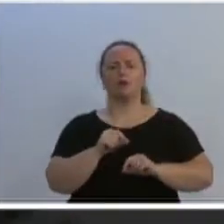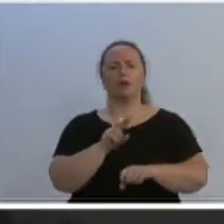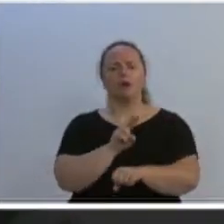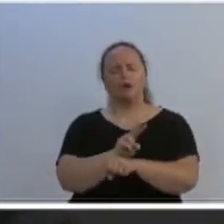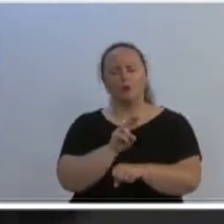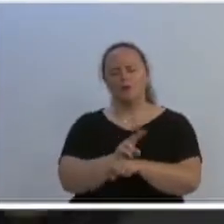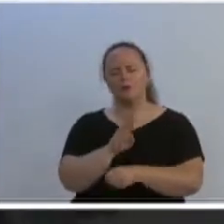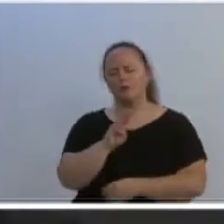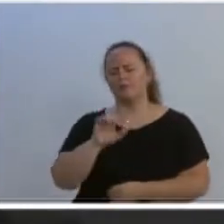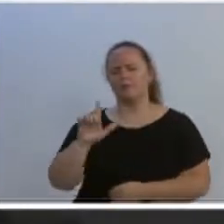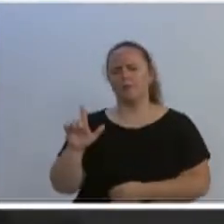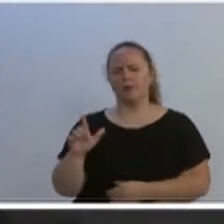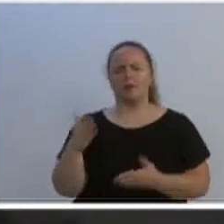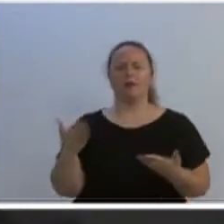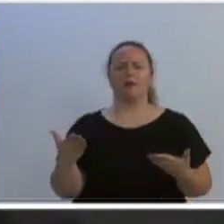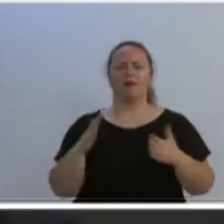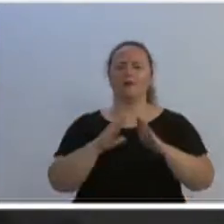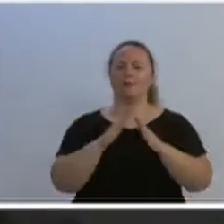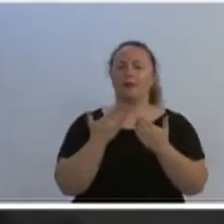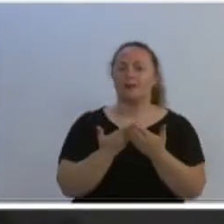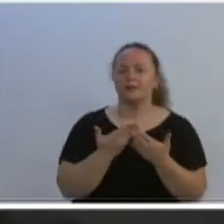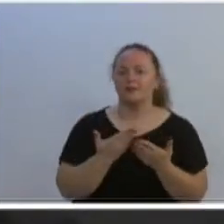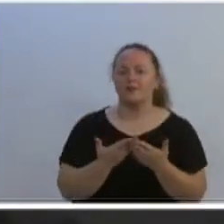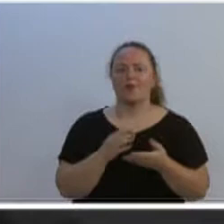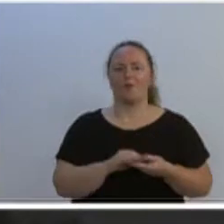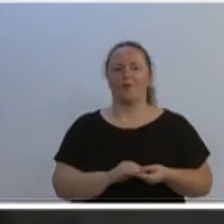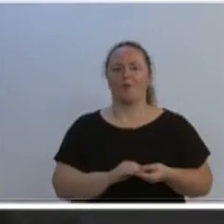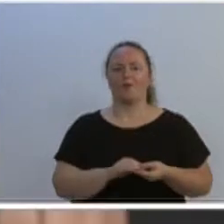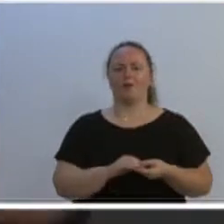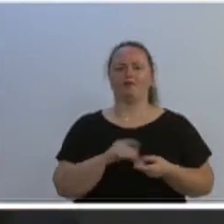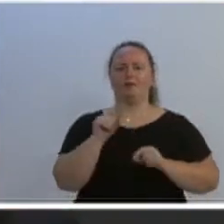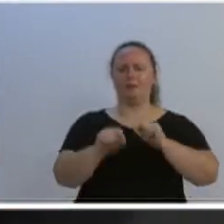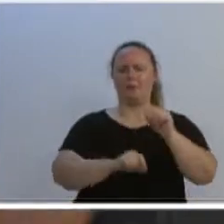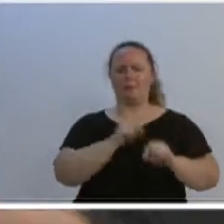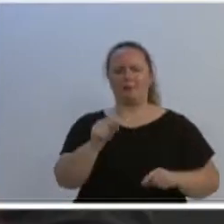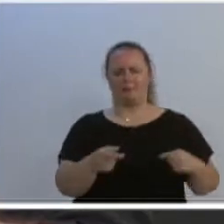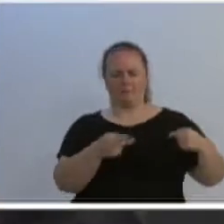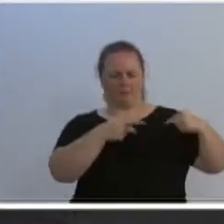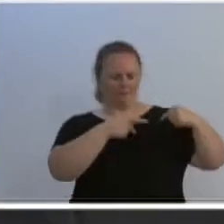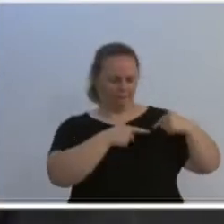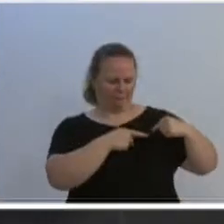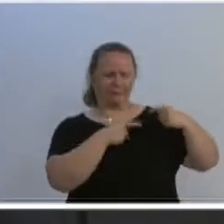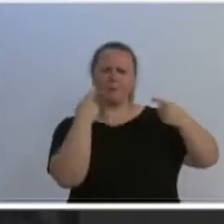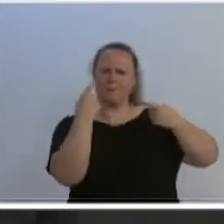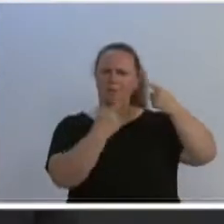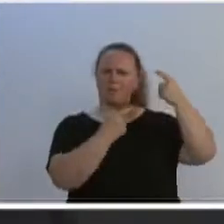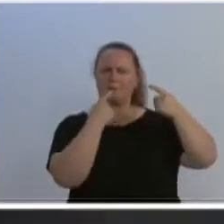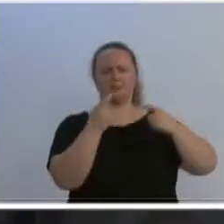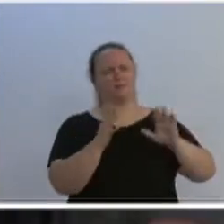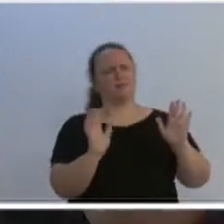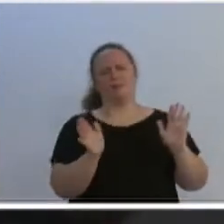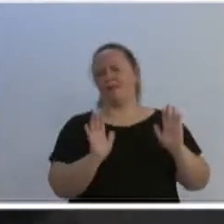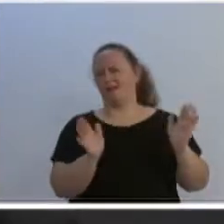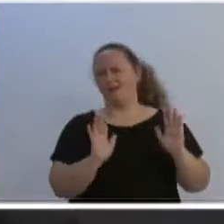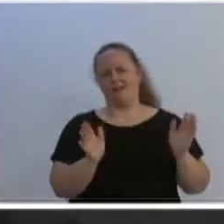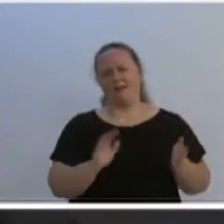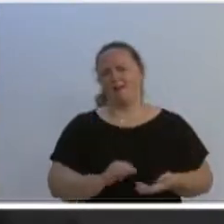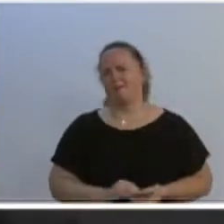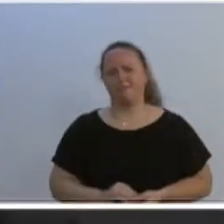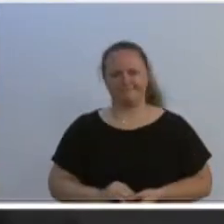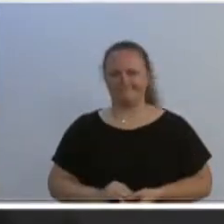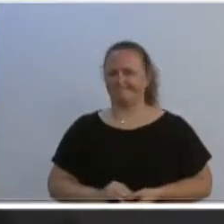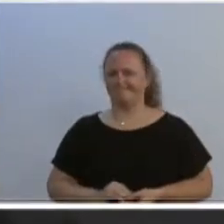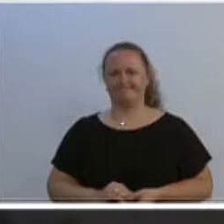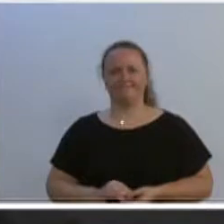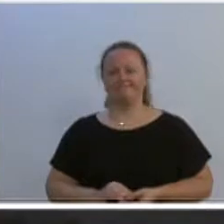nossa cidade. Nós não temos que se preocupar com bandeira política. Bandeira política, vereador Lenilson e vereador Marcelo Lanzarin, ao